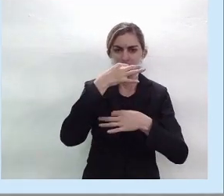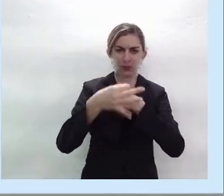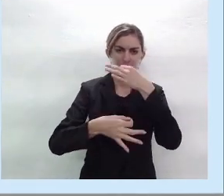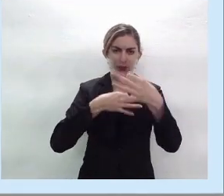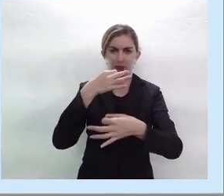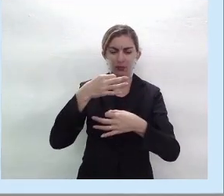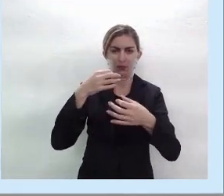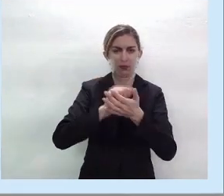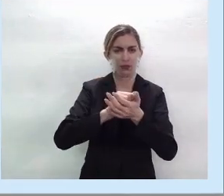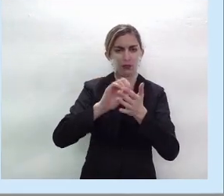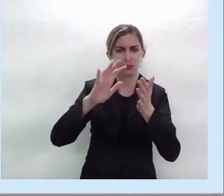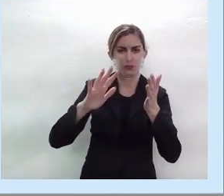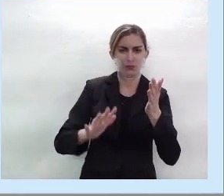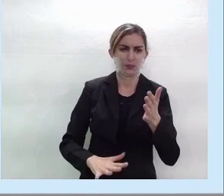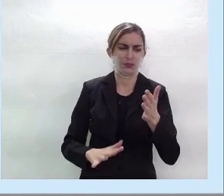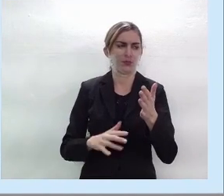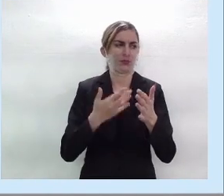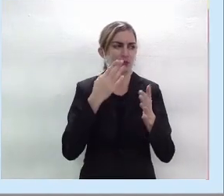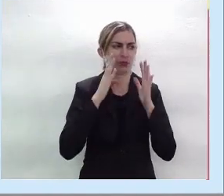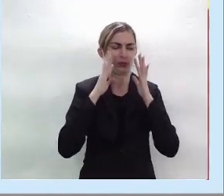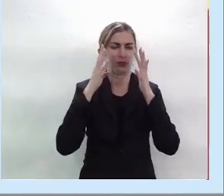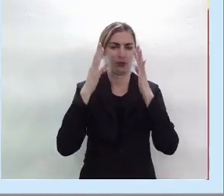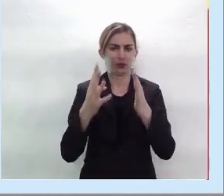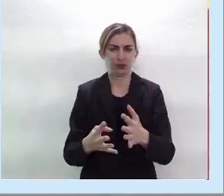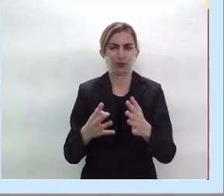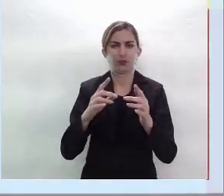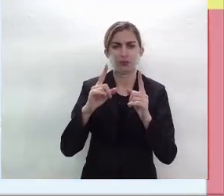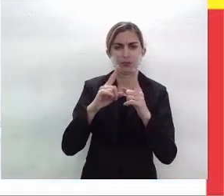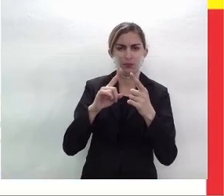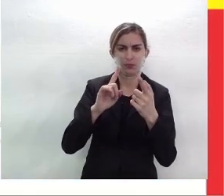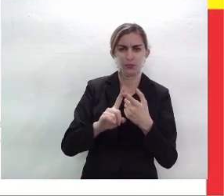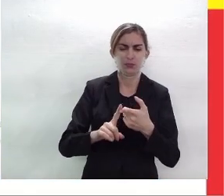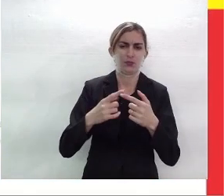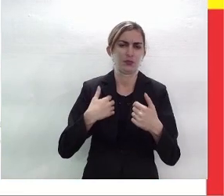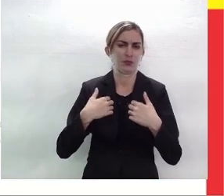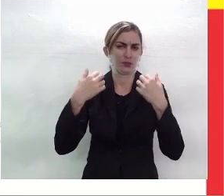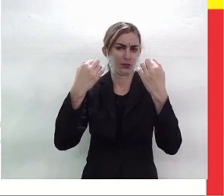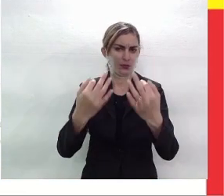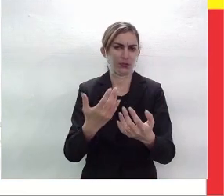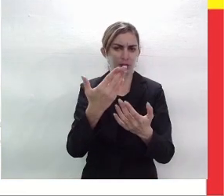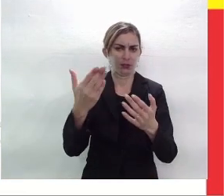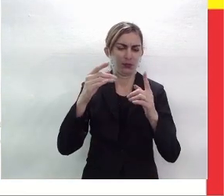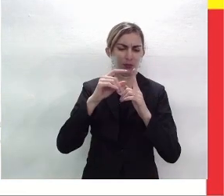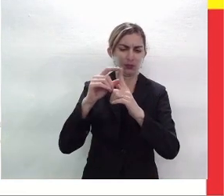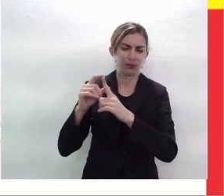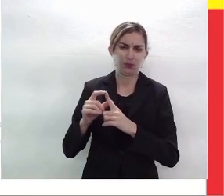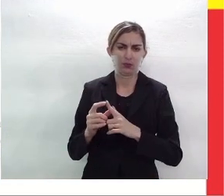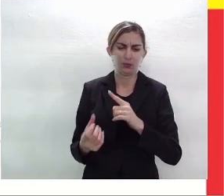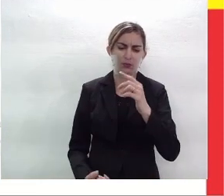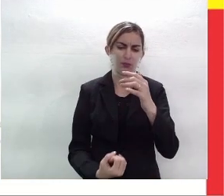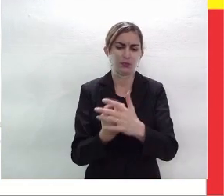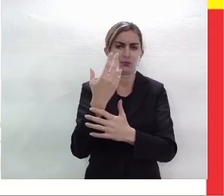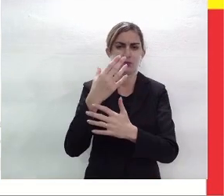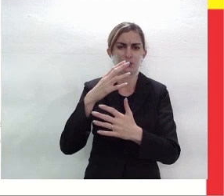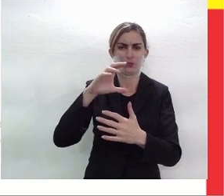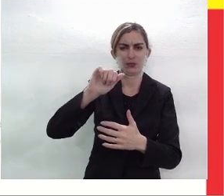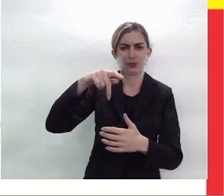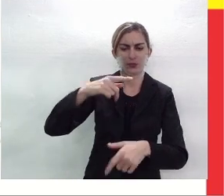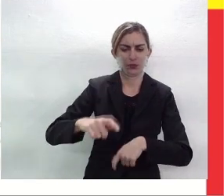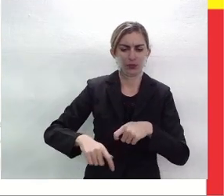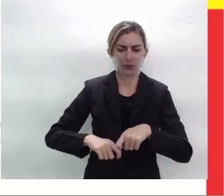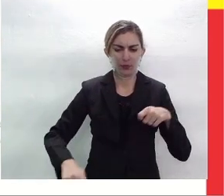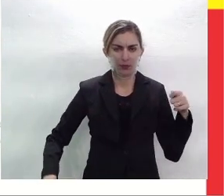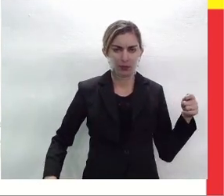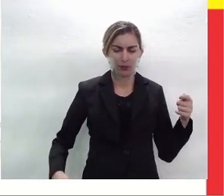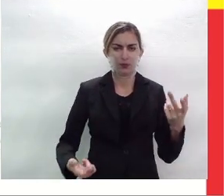Nossa sugestão de atividades. Então, preste atenção. Primeira coisa, explique com suas palavras a origem da